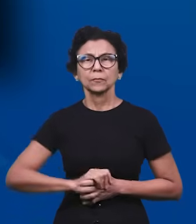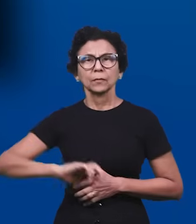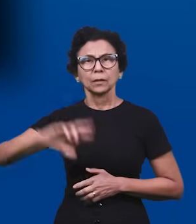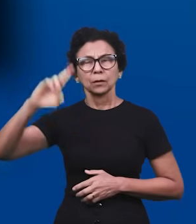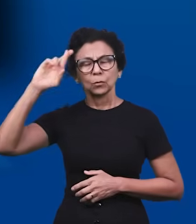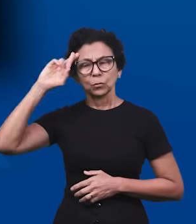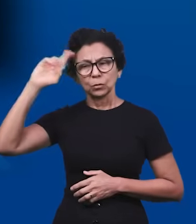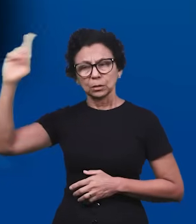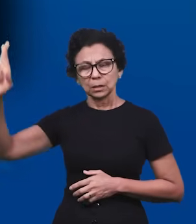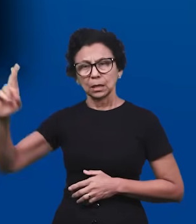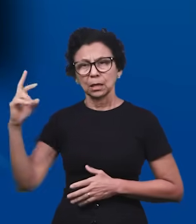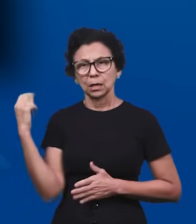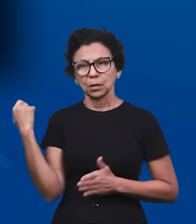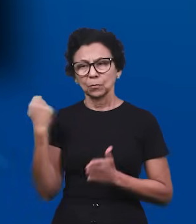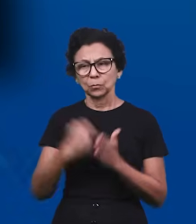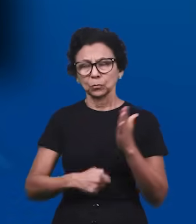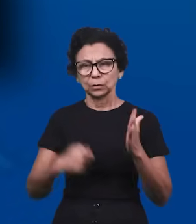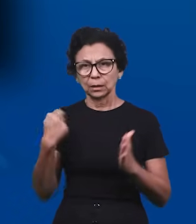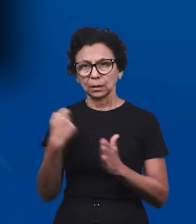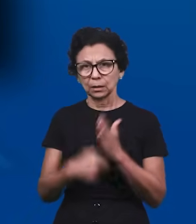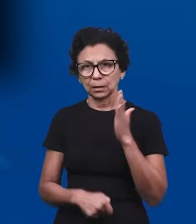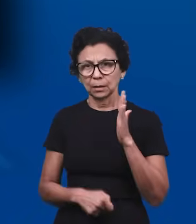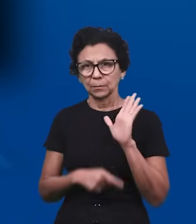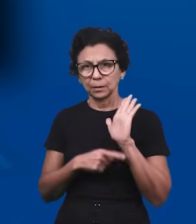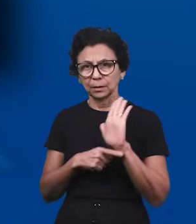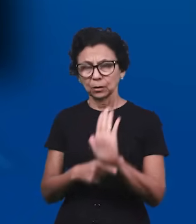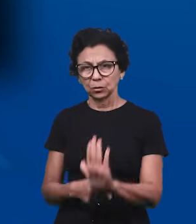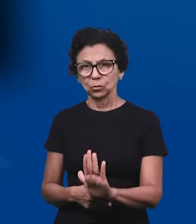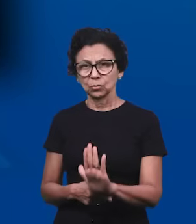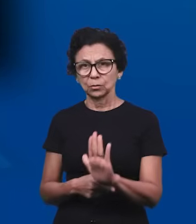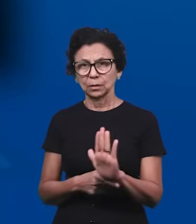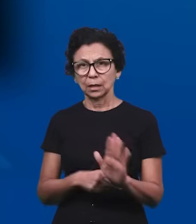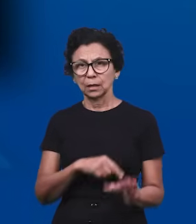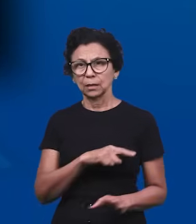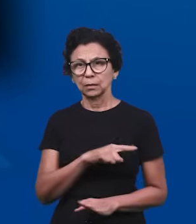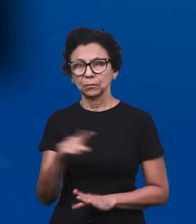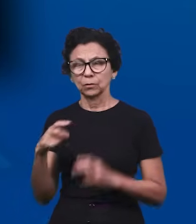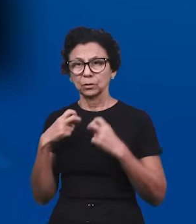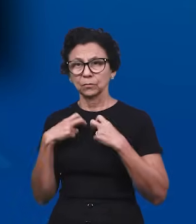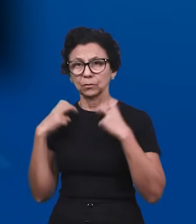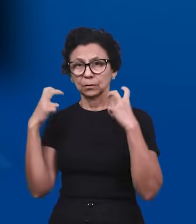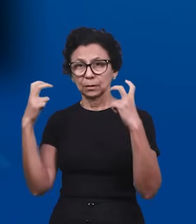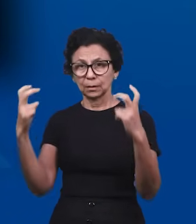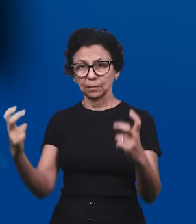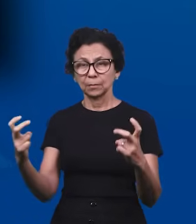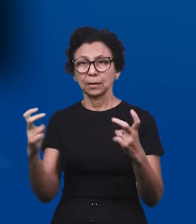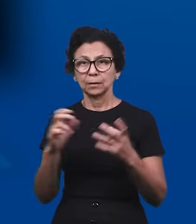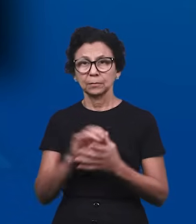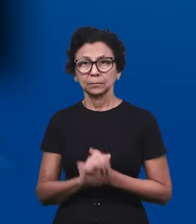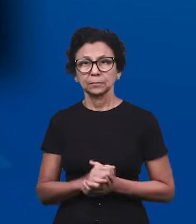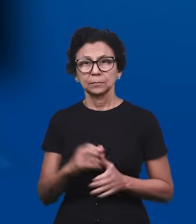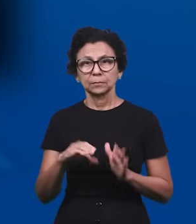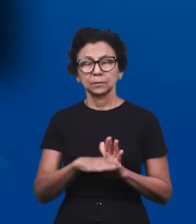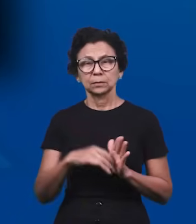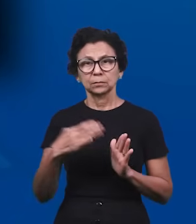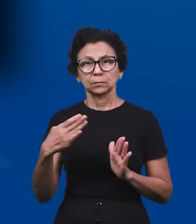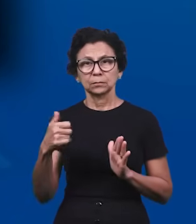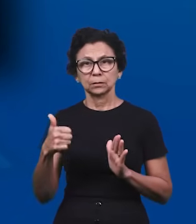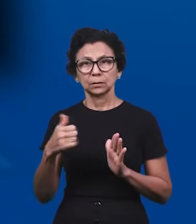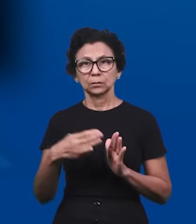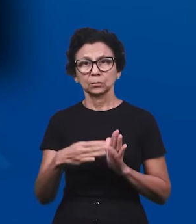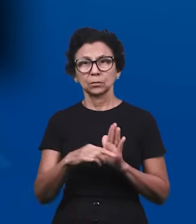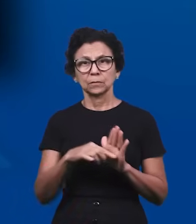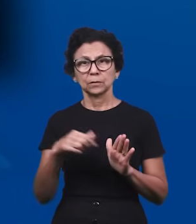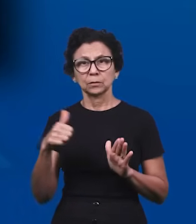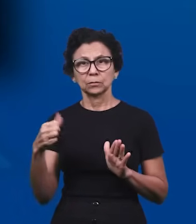Senhor pelejará por vós e vós vos calareis. Êxodo capítulo 14, versículos